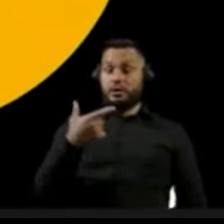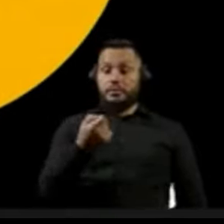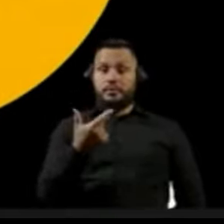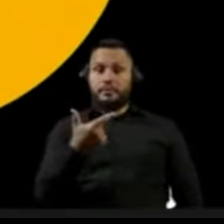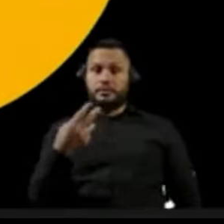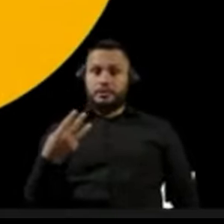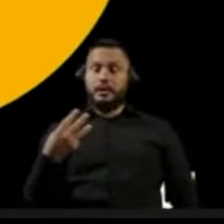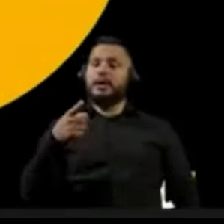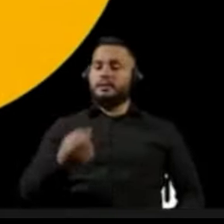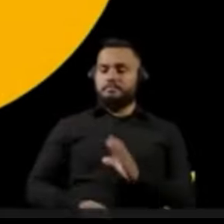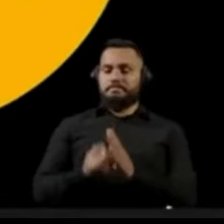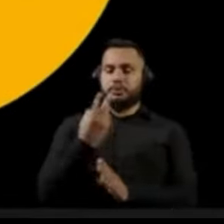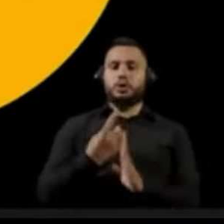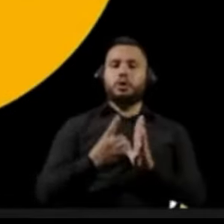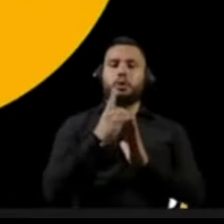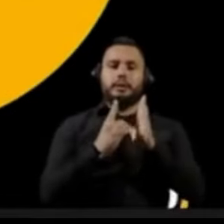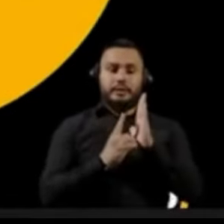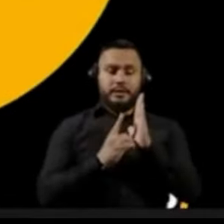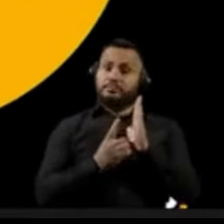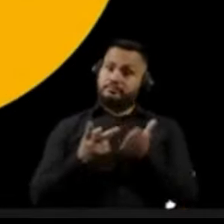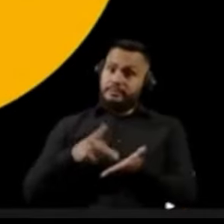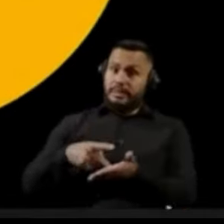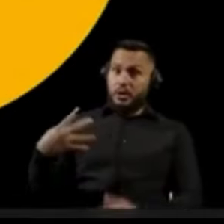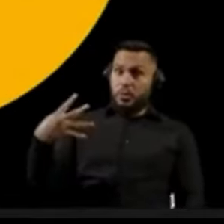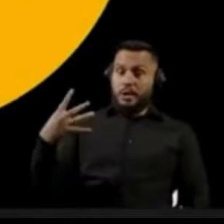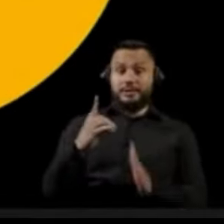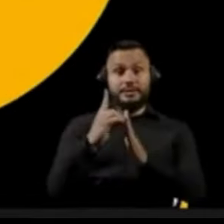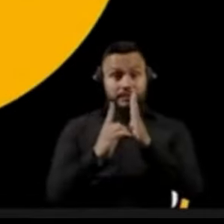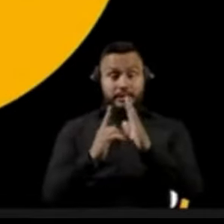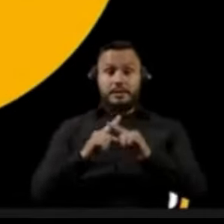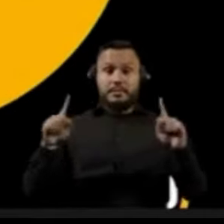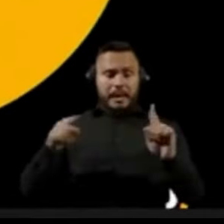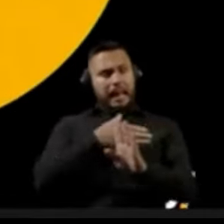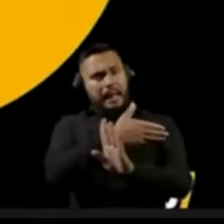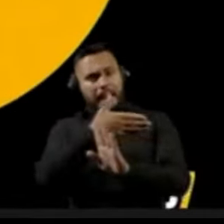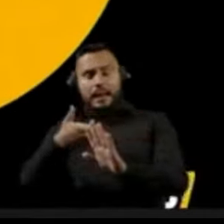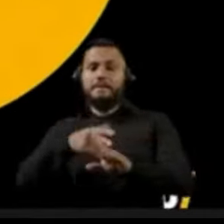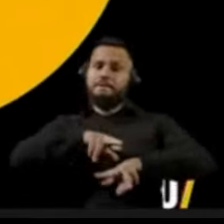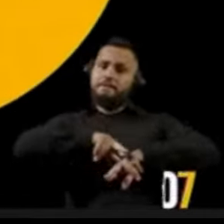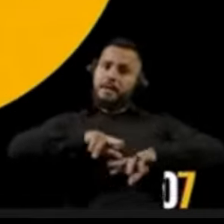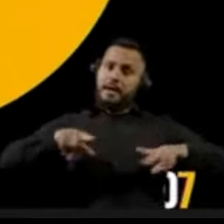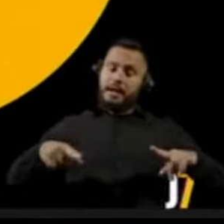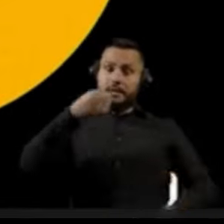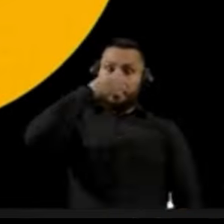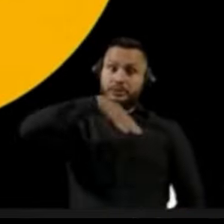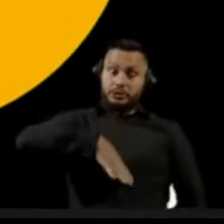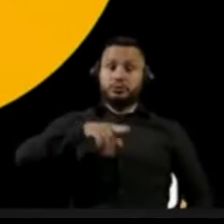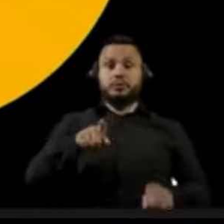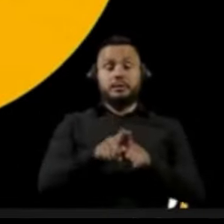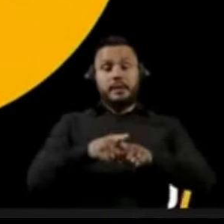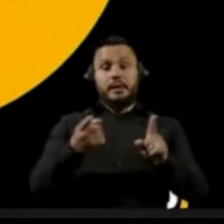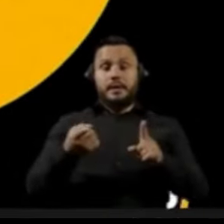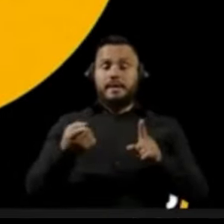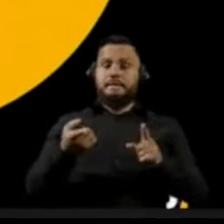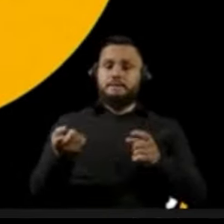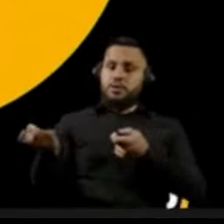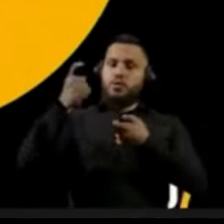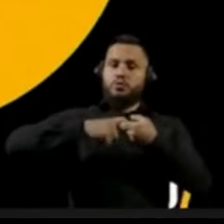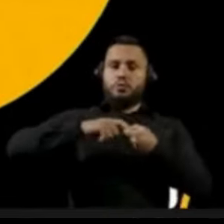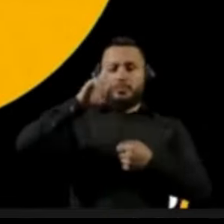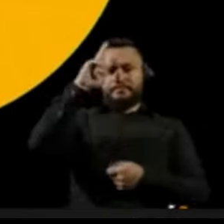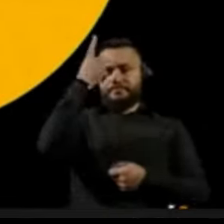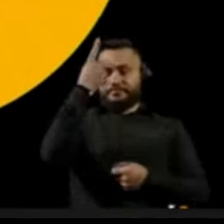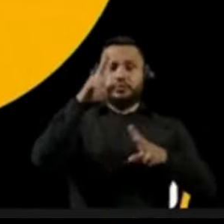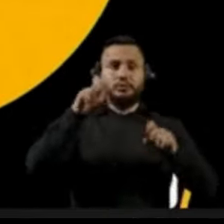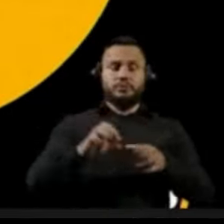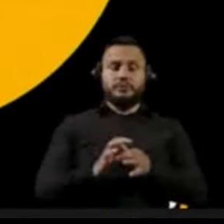decreto. Aliás, é o quarto decreto, né? Mas dentre todas as atrocidades, a revogação ali do decreto de armas do Bolsonaro, o quarto ato